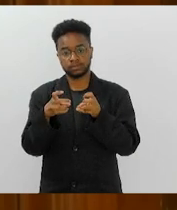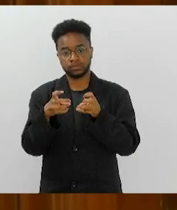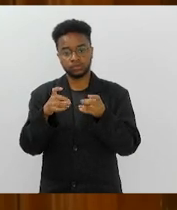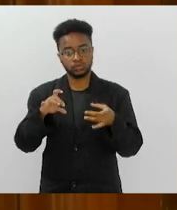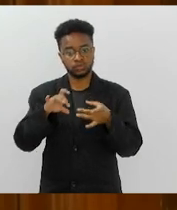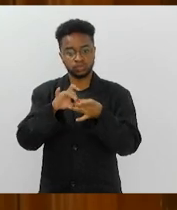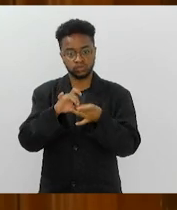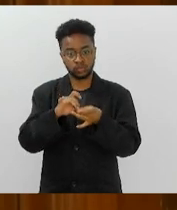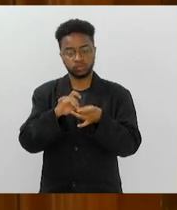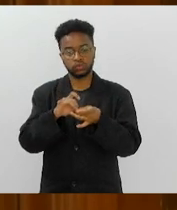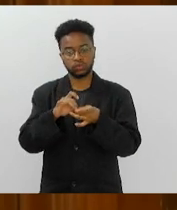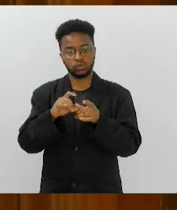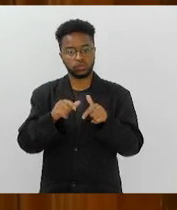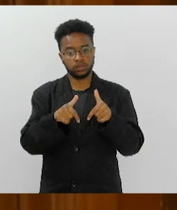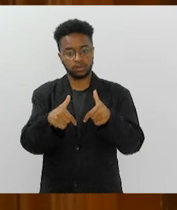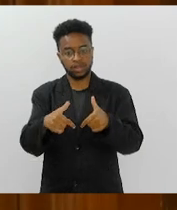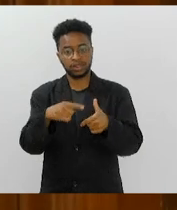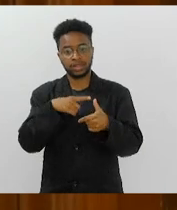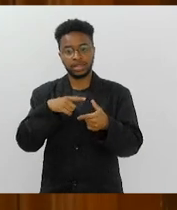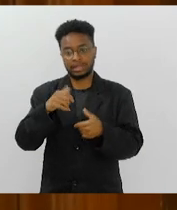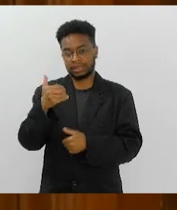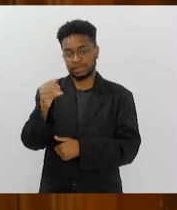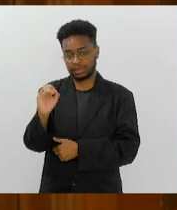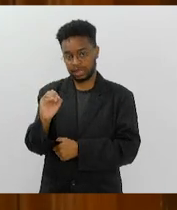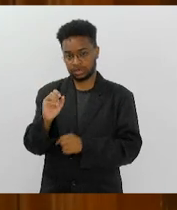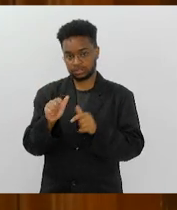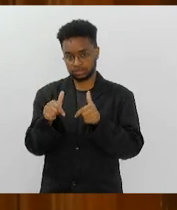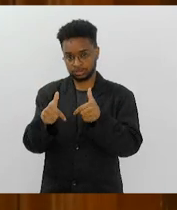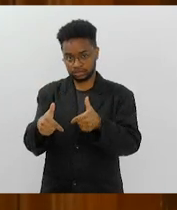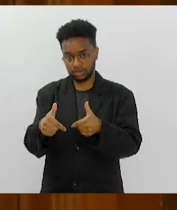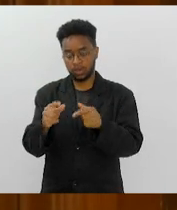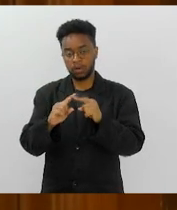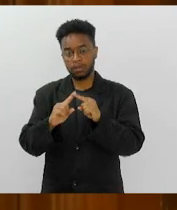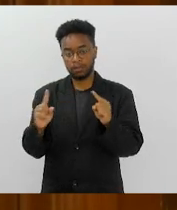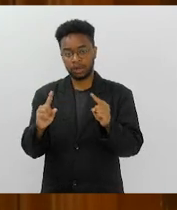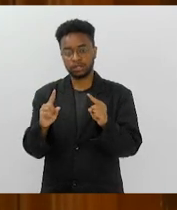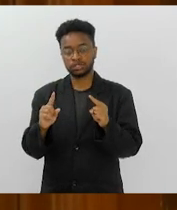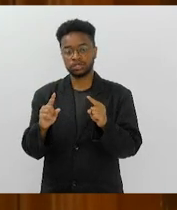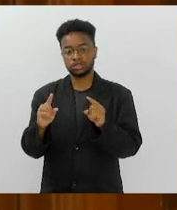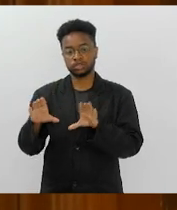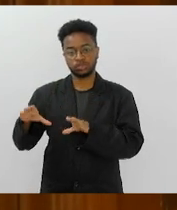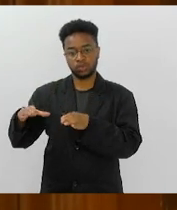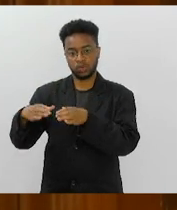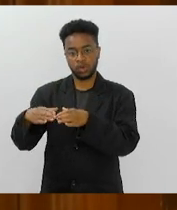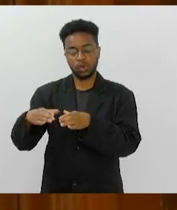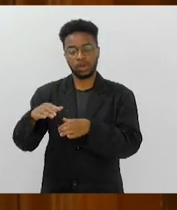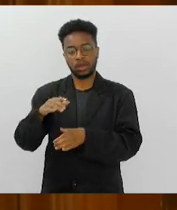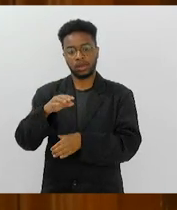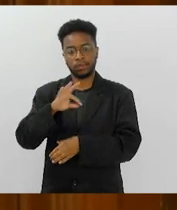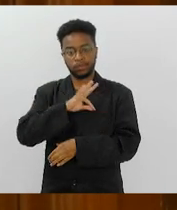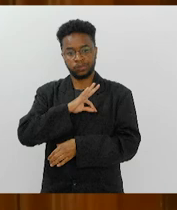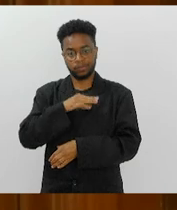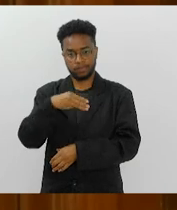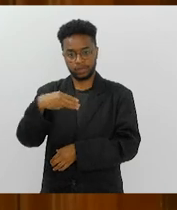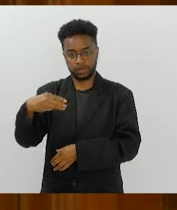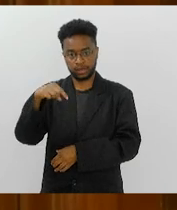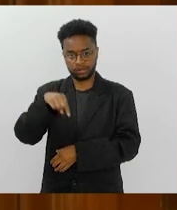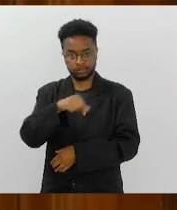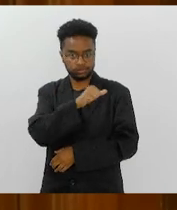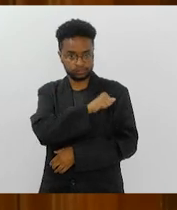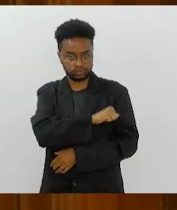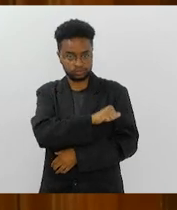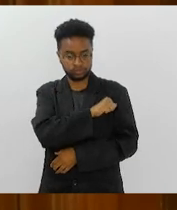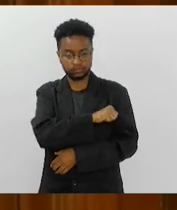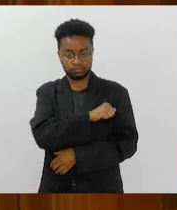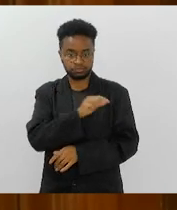corporação. Então, das 10 ações, a corporação, a Polícia Militar do Estado do Rio de Janeiro, ela fez a